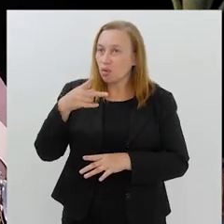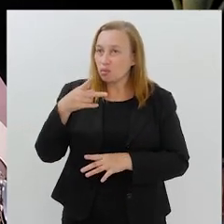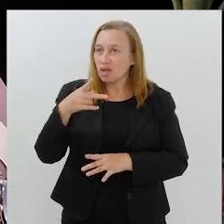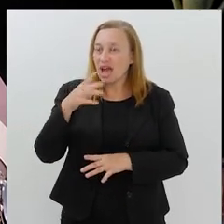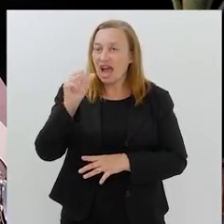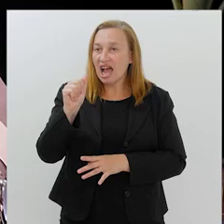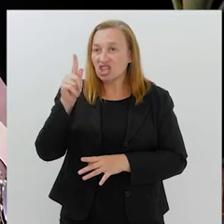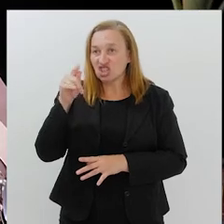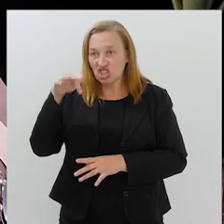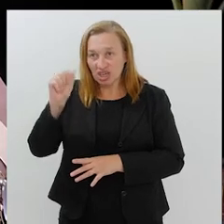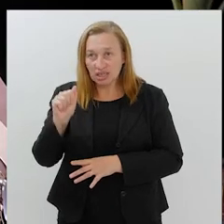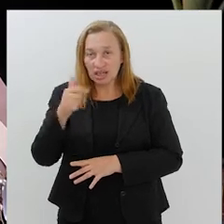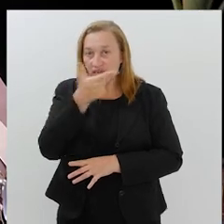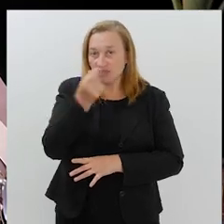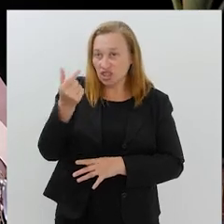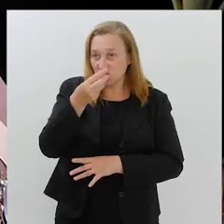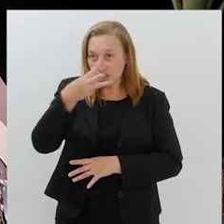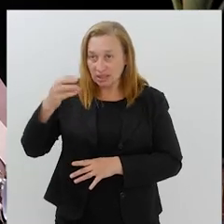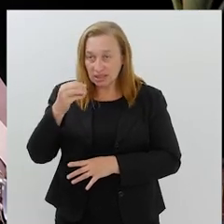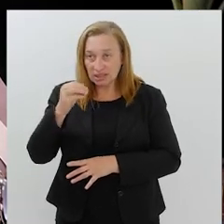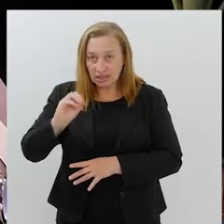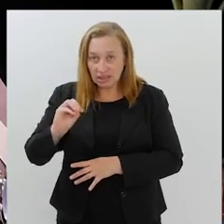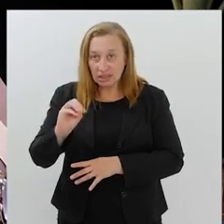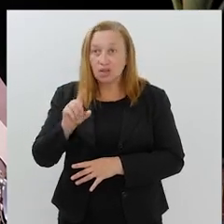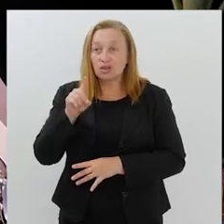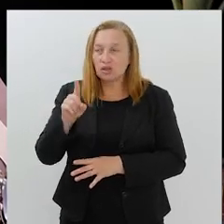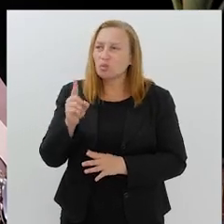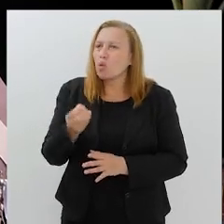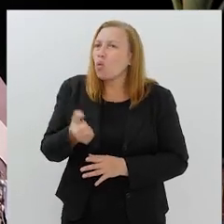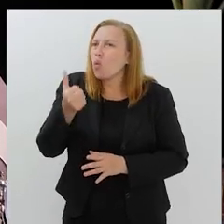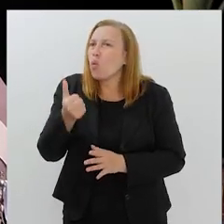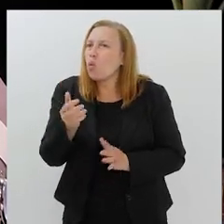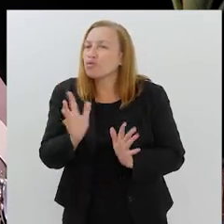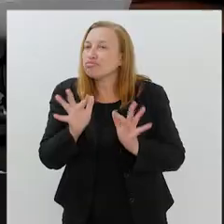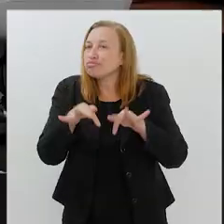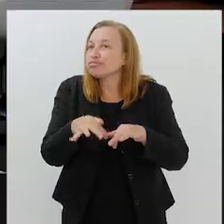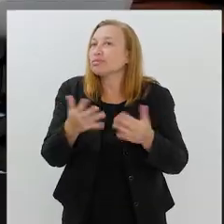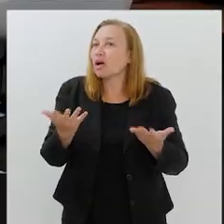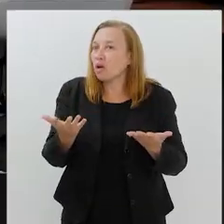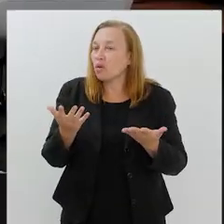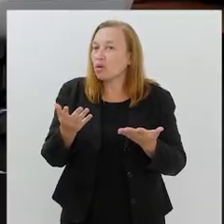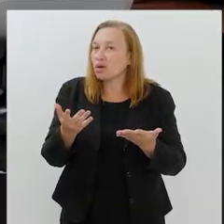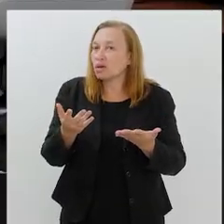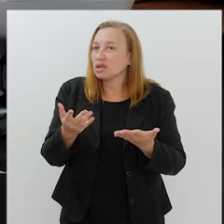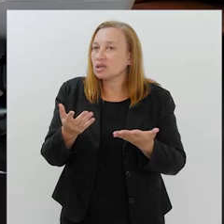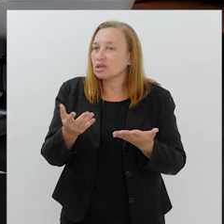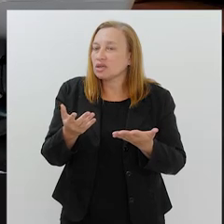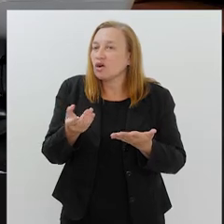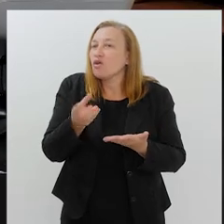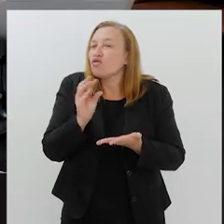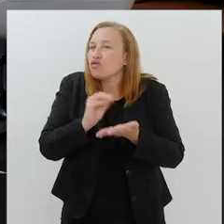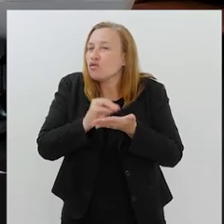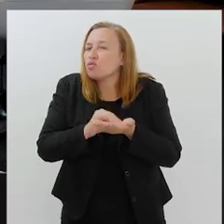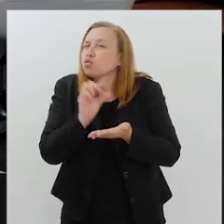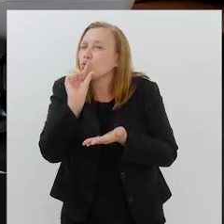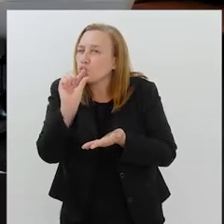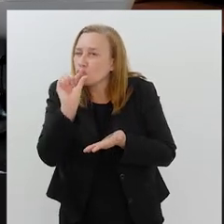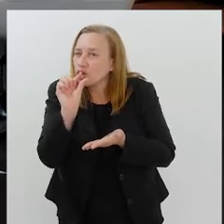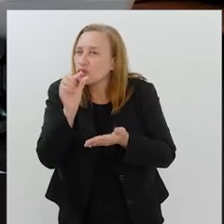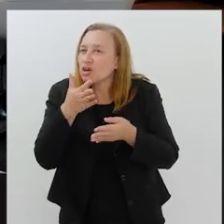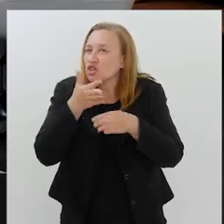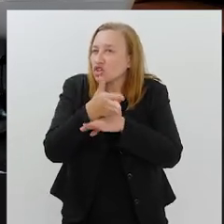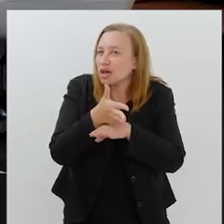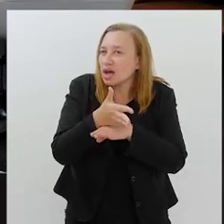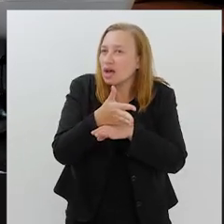agenda 2030 sim né E nós estamos chegando aí já estamos quase encostando volta pouquinho né